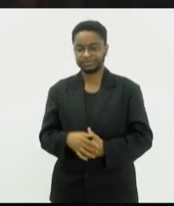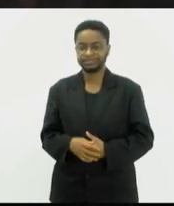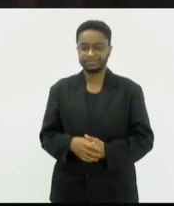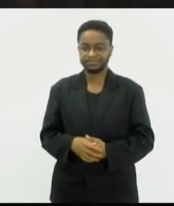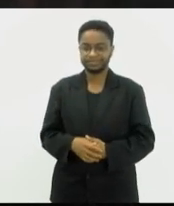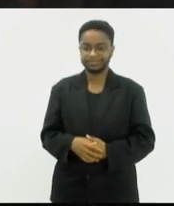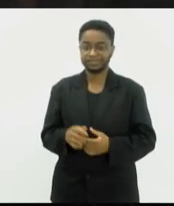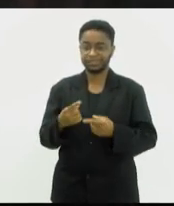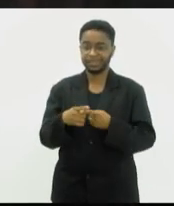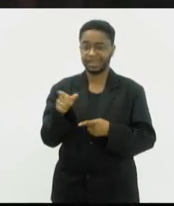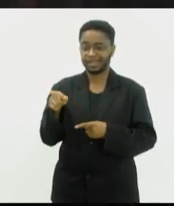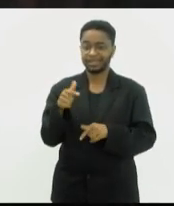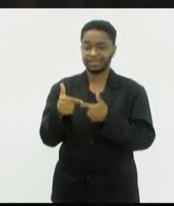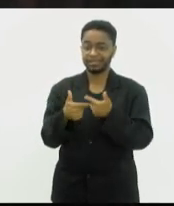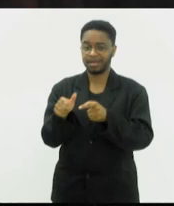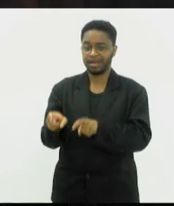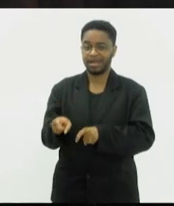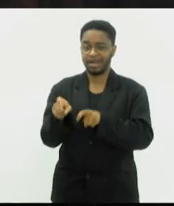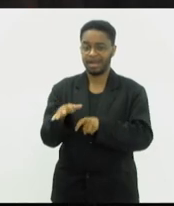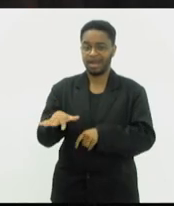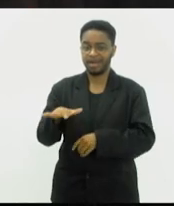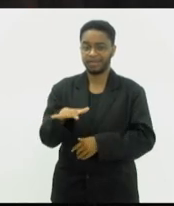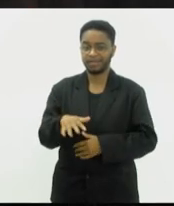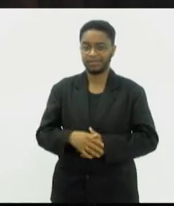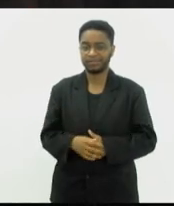do agronegócio.